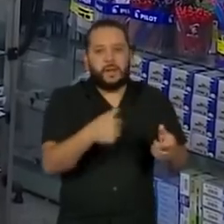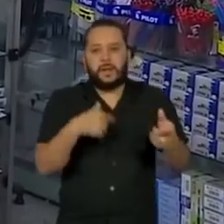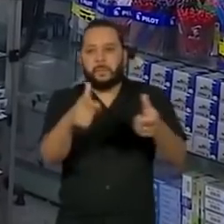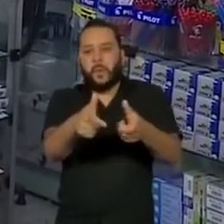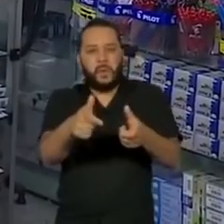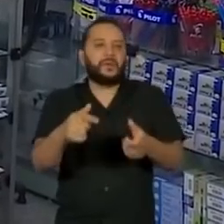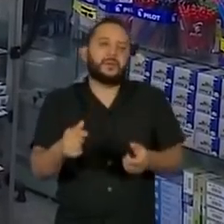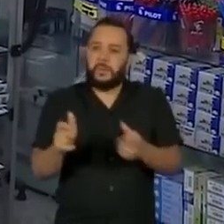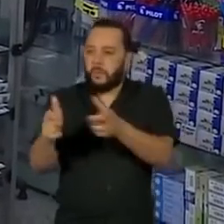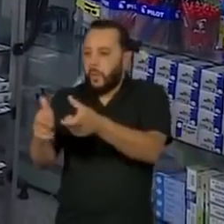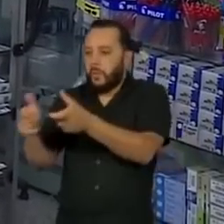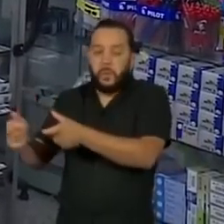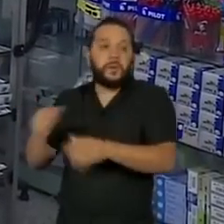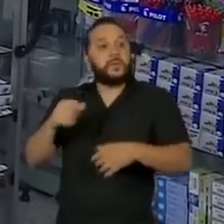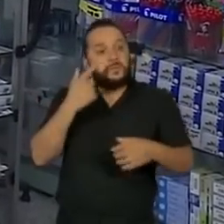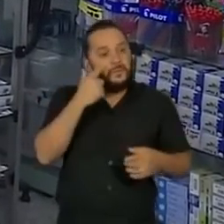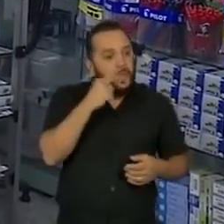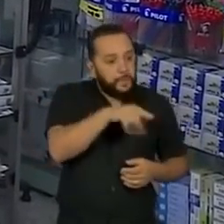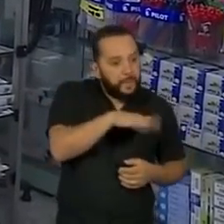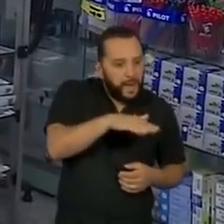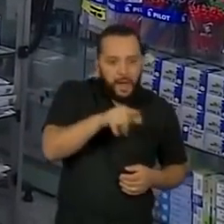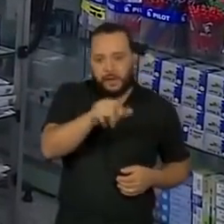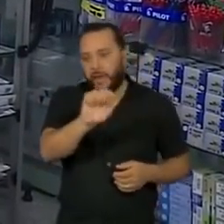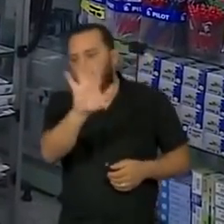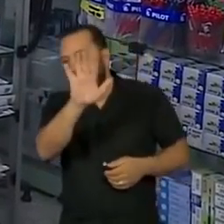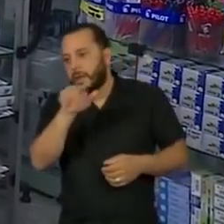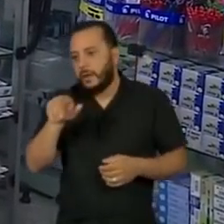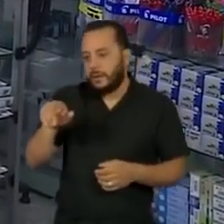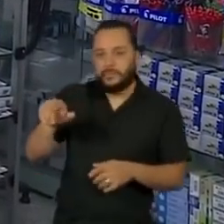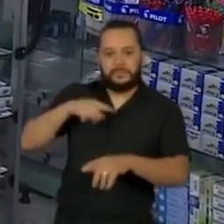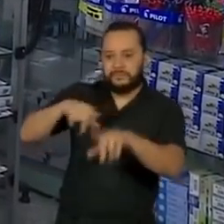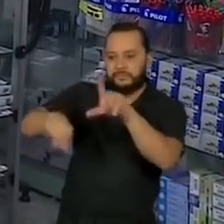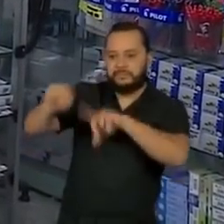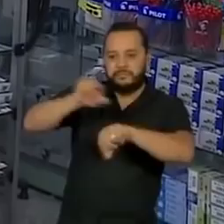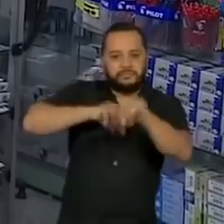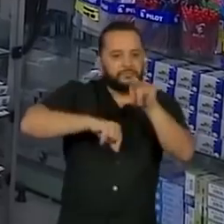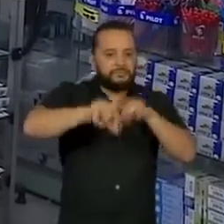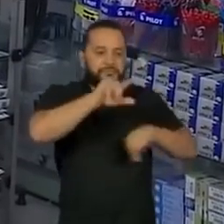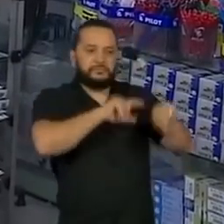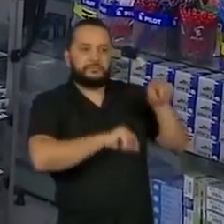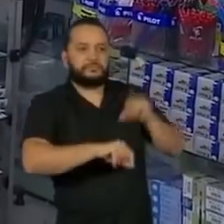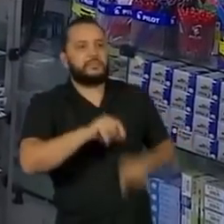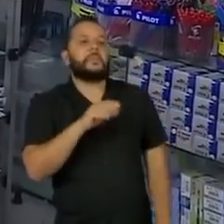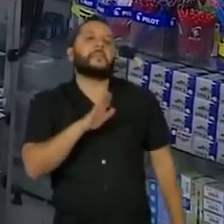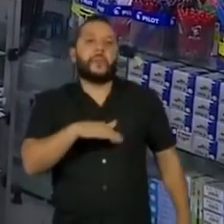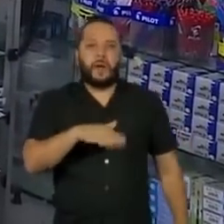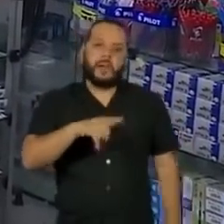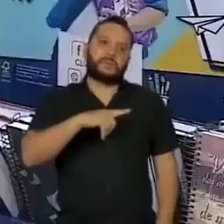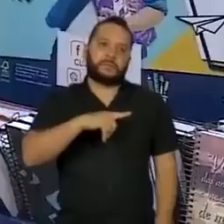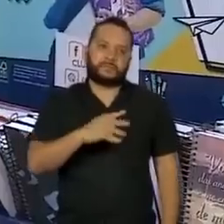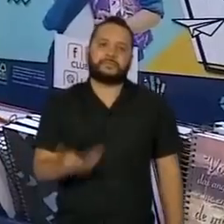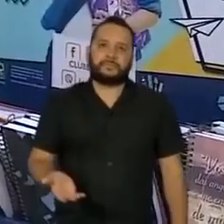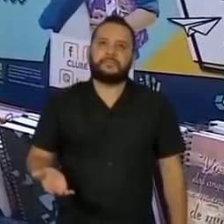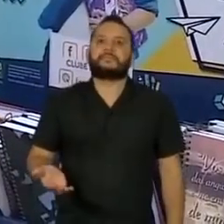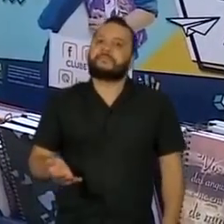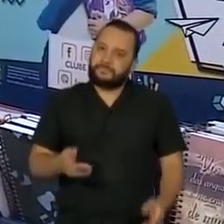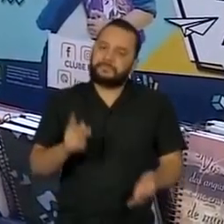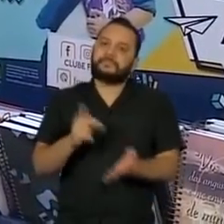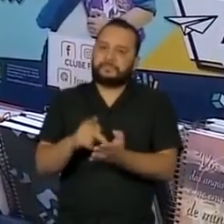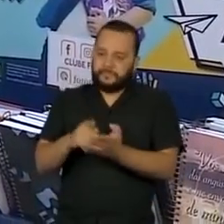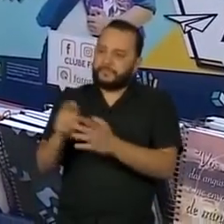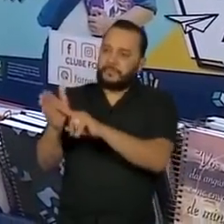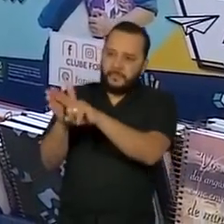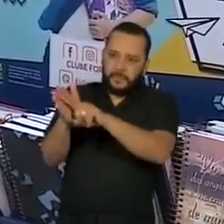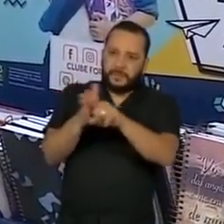tem num preço mais em conta. E a gente ir pescando ali em várias outras os itens que geralmente faltam, né? A gente tem que fazer a pesquisa,